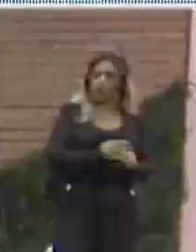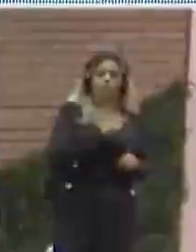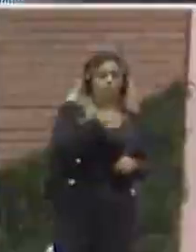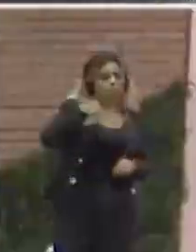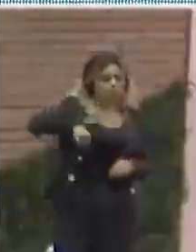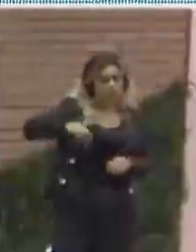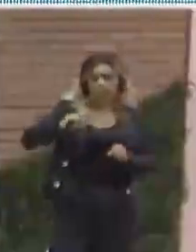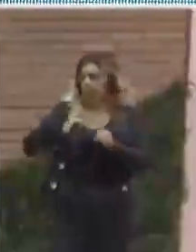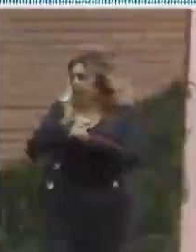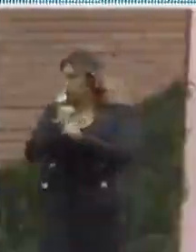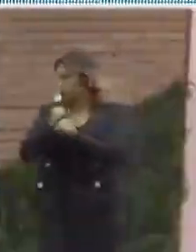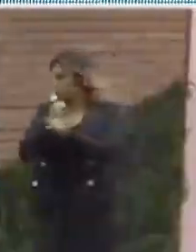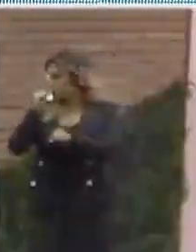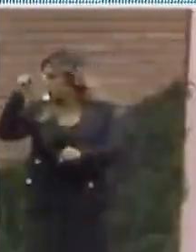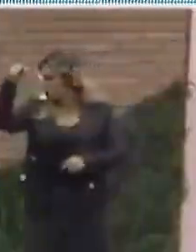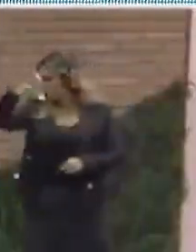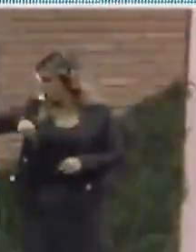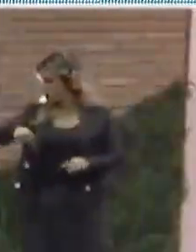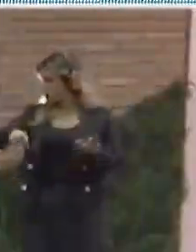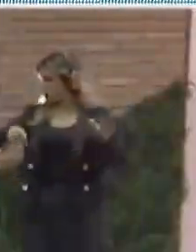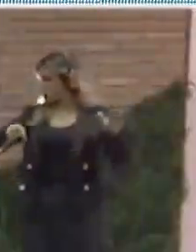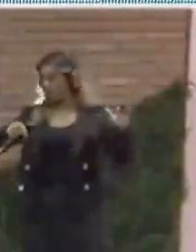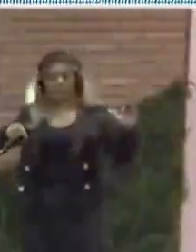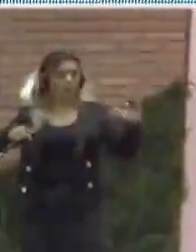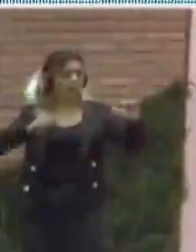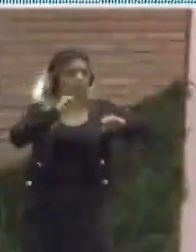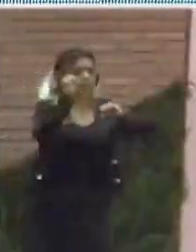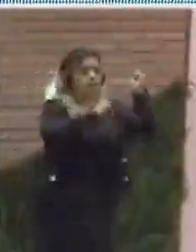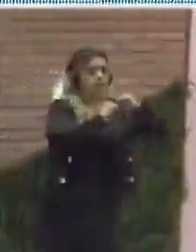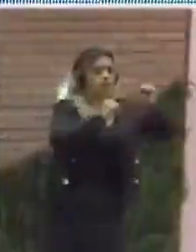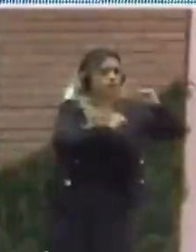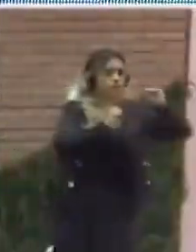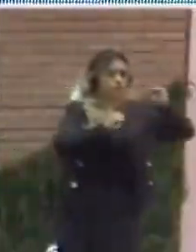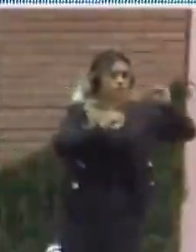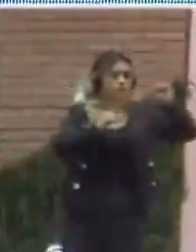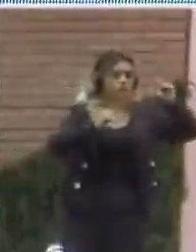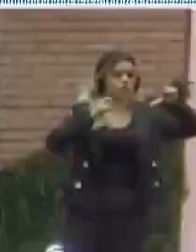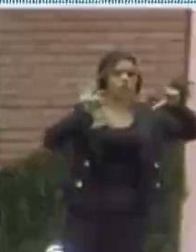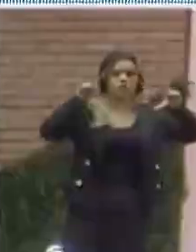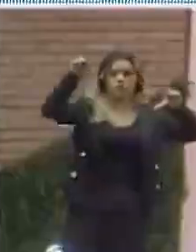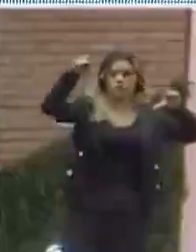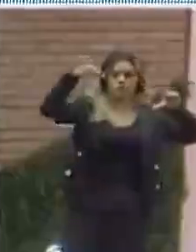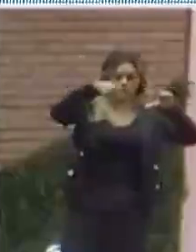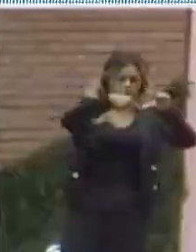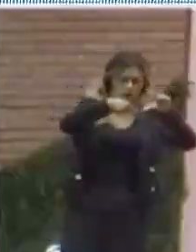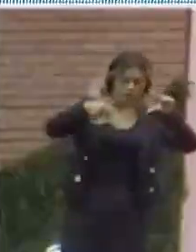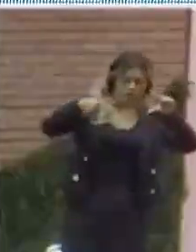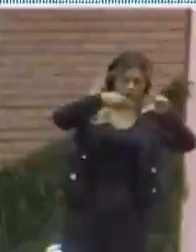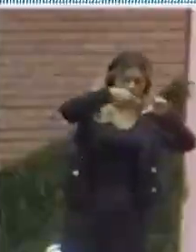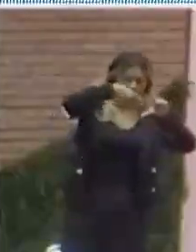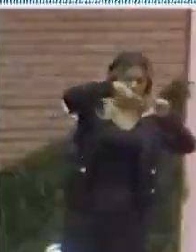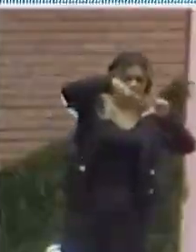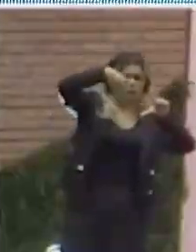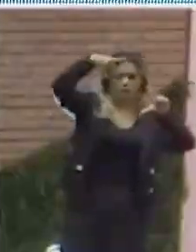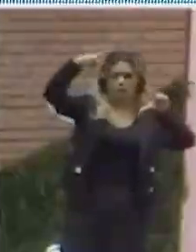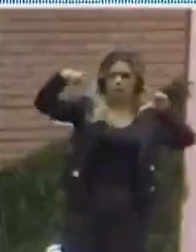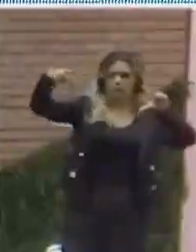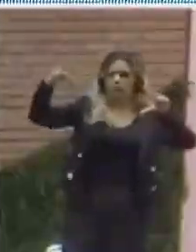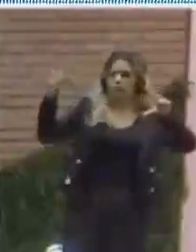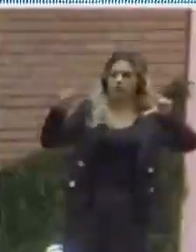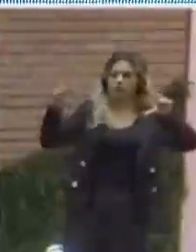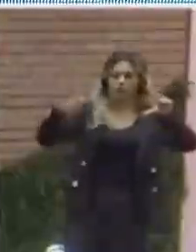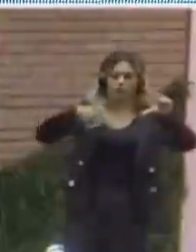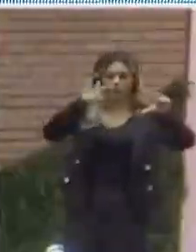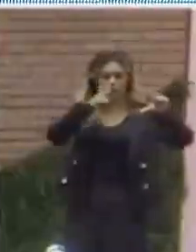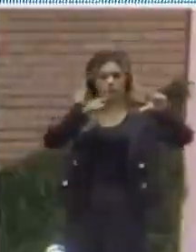está aqui, mas a indústria está aqui. Eu vou pular para cá, ao invés de tentar desenvolver até